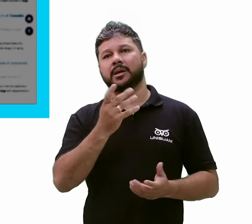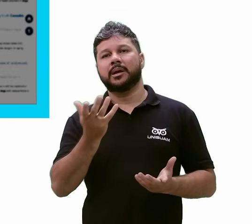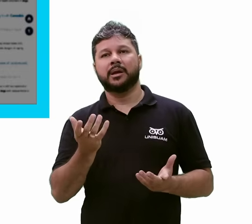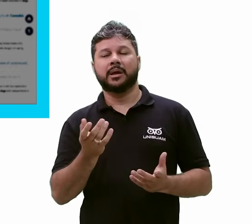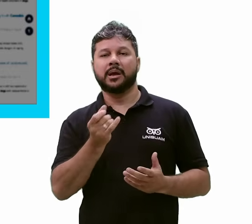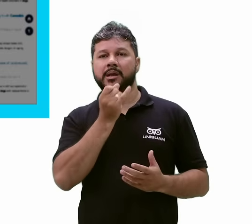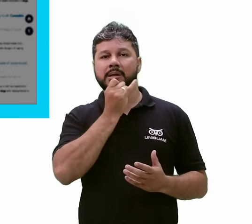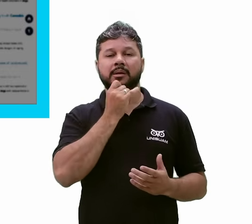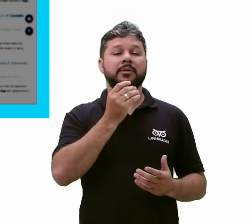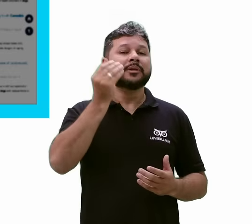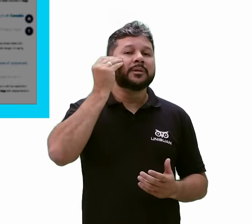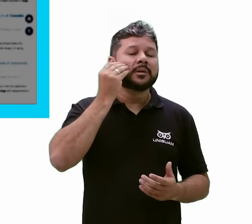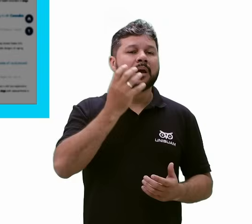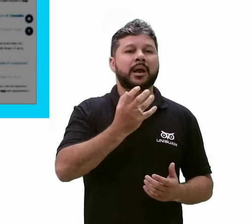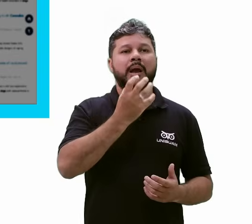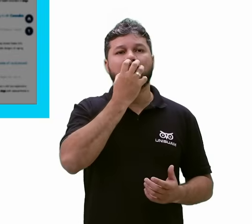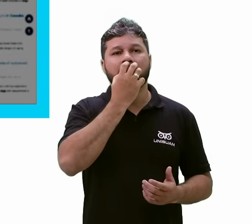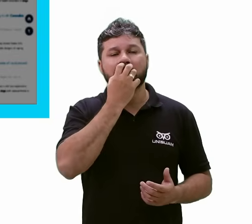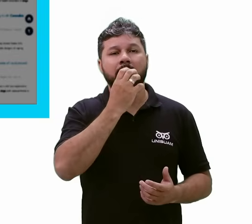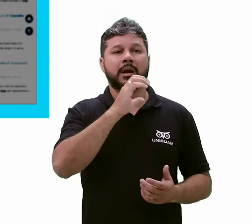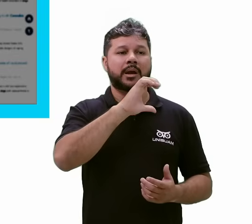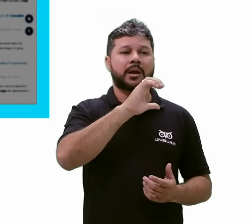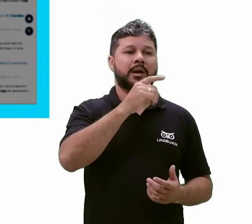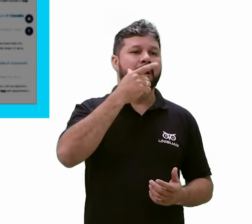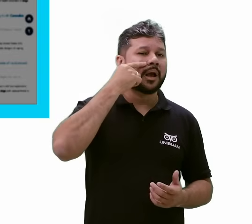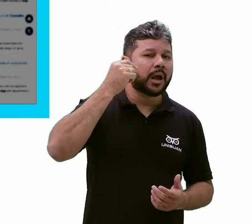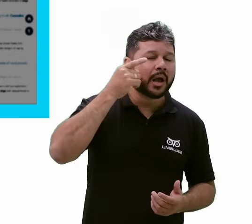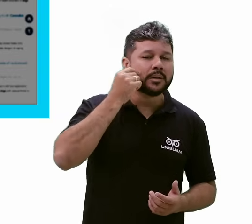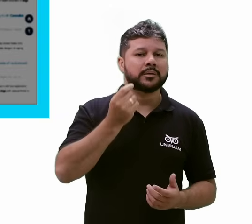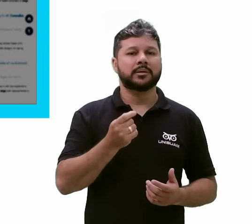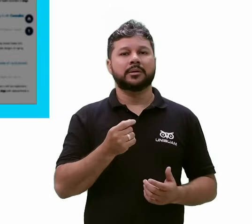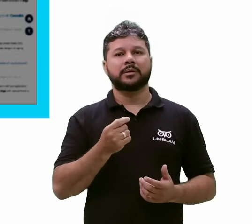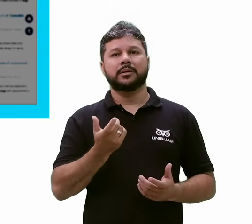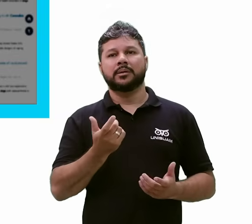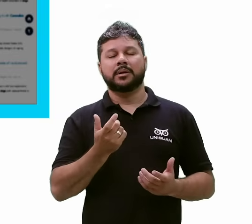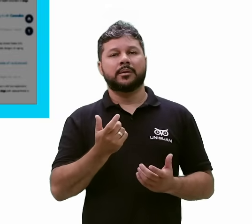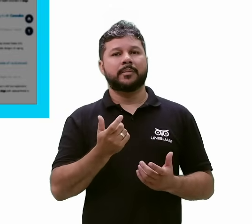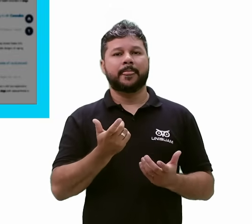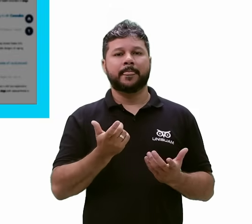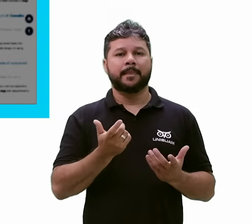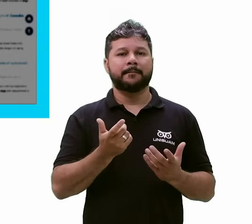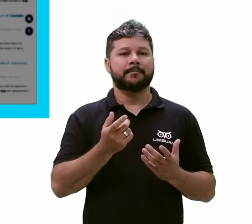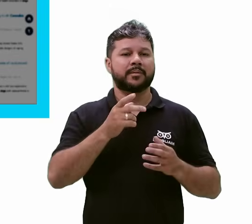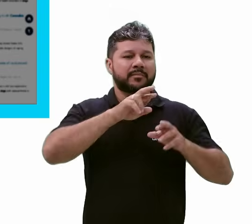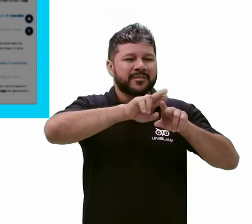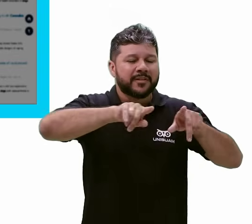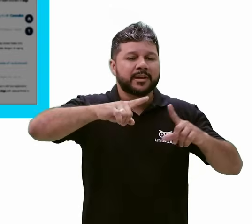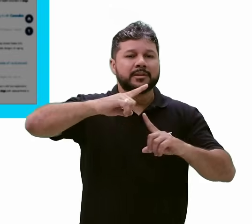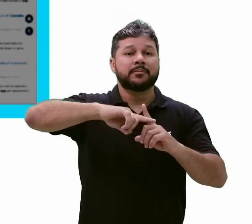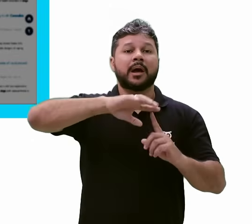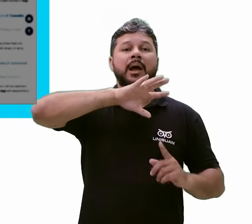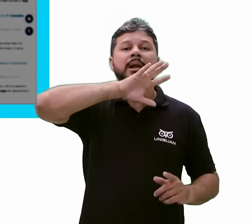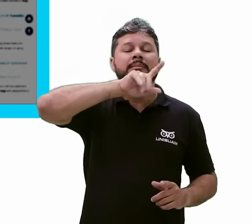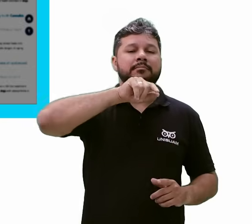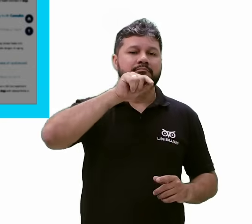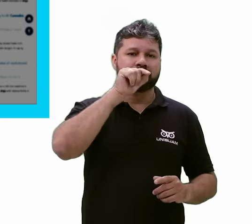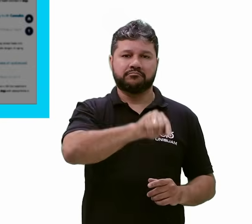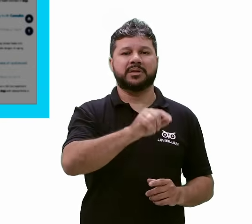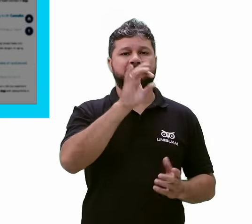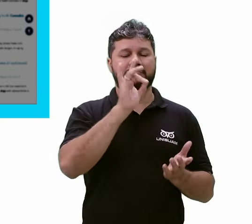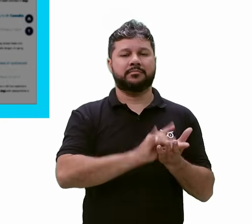assim, experimentos em cães, experimentos em gatos, experimentos em equinos, experimentos em bovinos, tá?